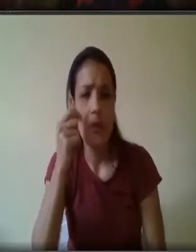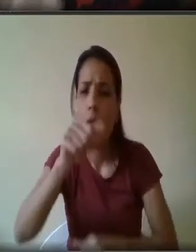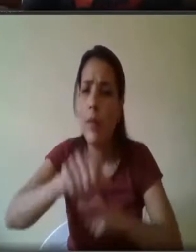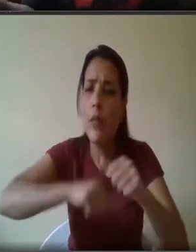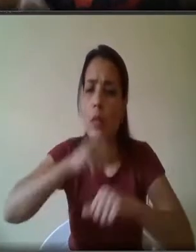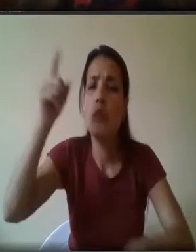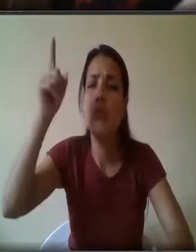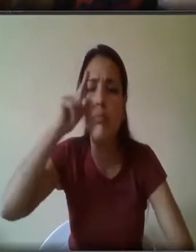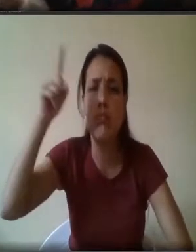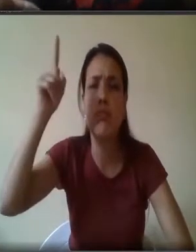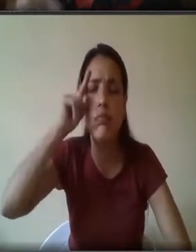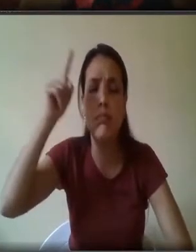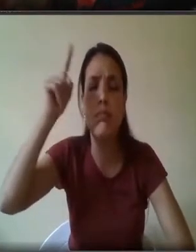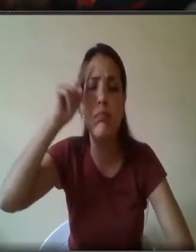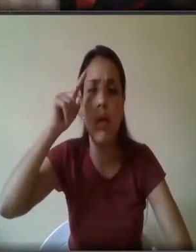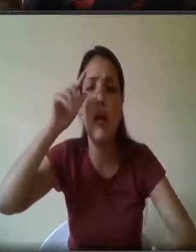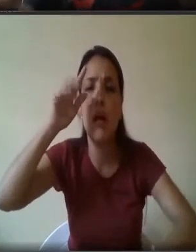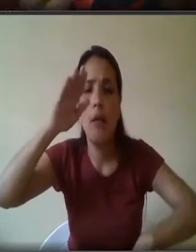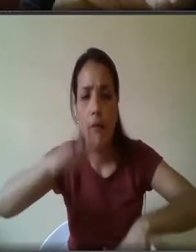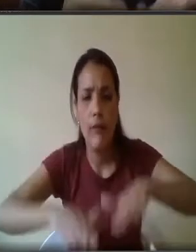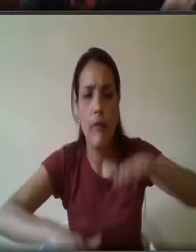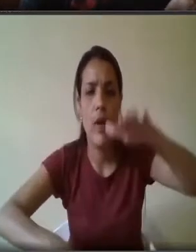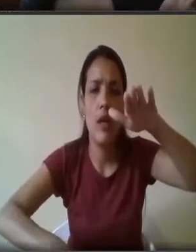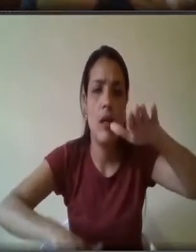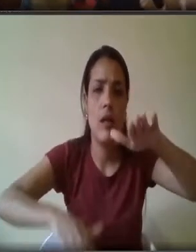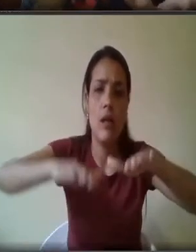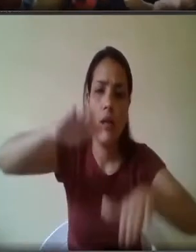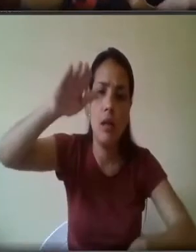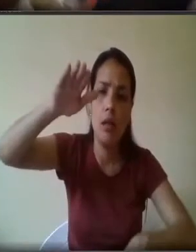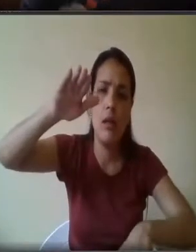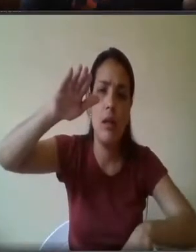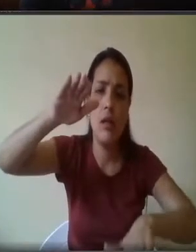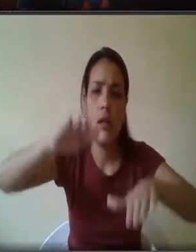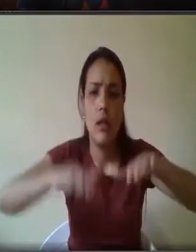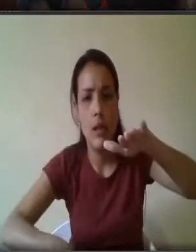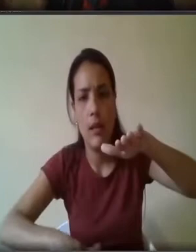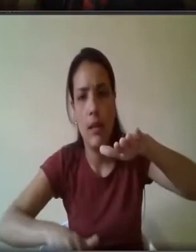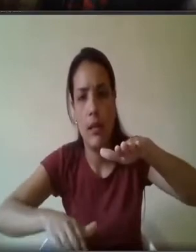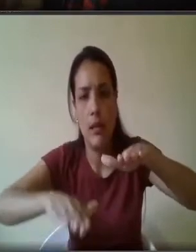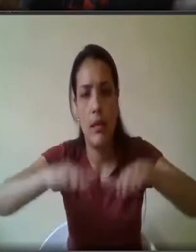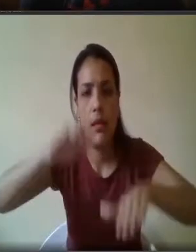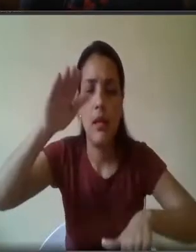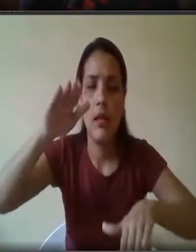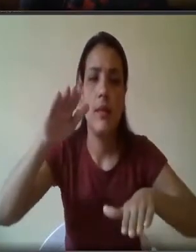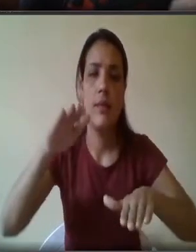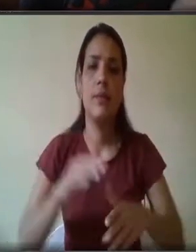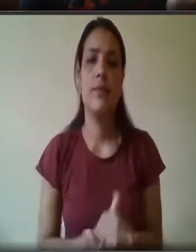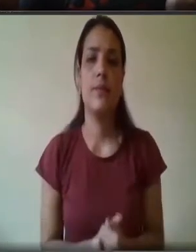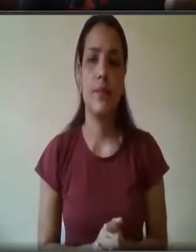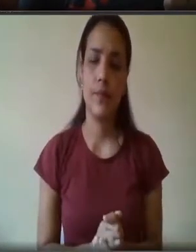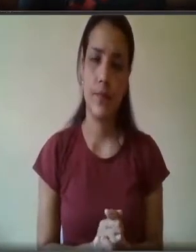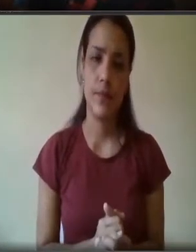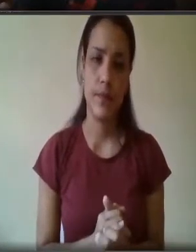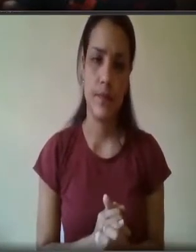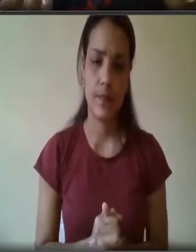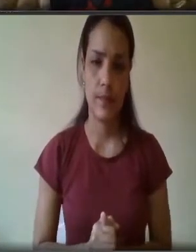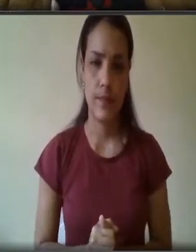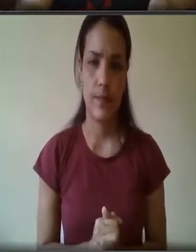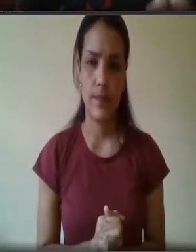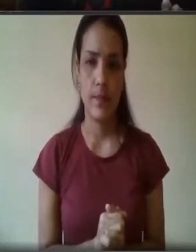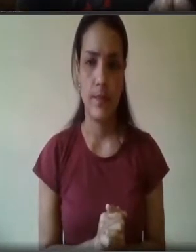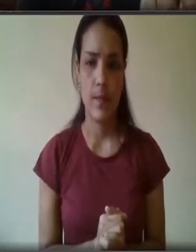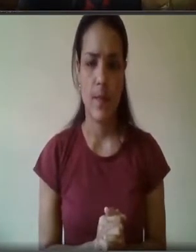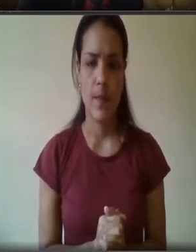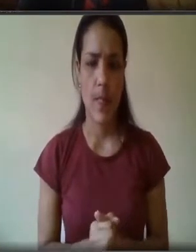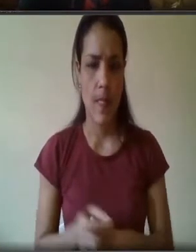diariamente. Essa variação de pressão atmosférica e essa variação de temperatura, a